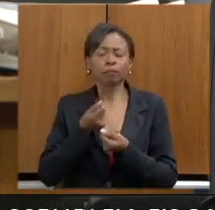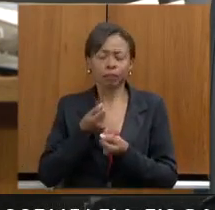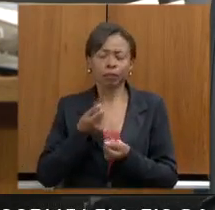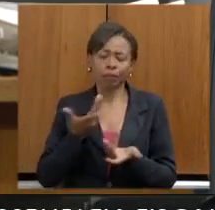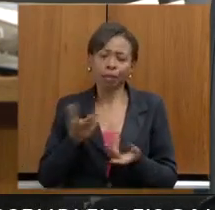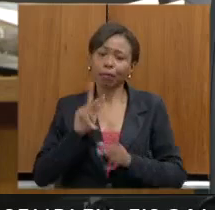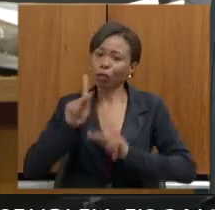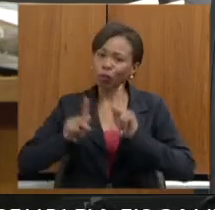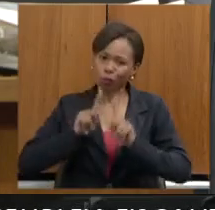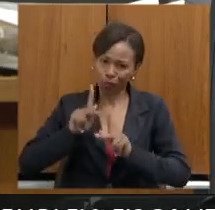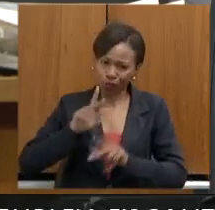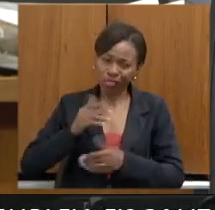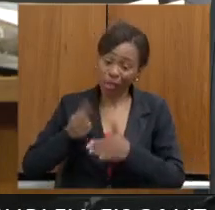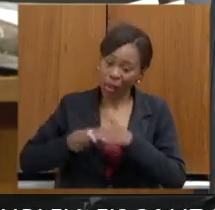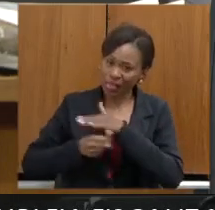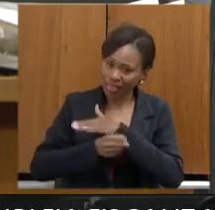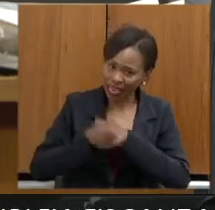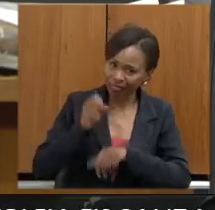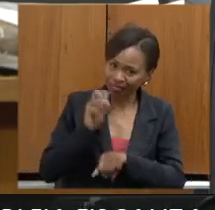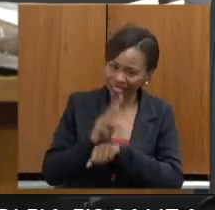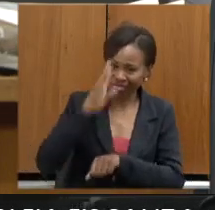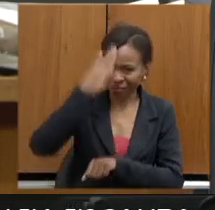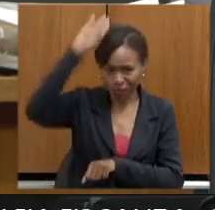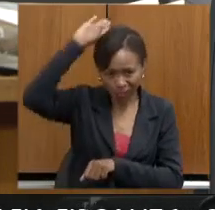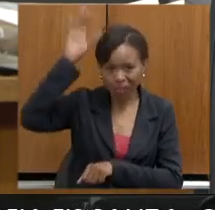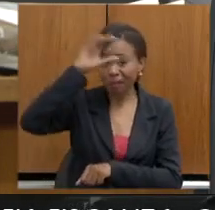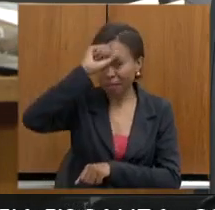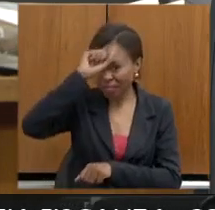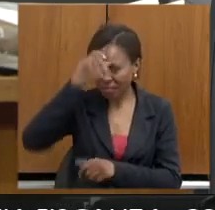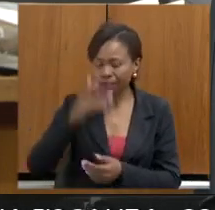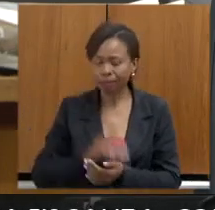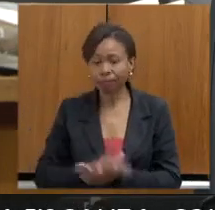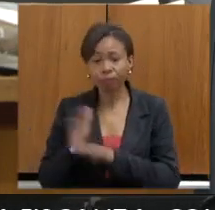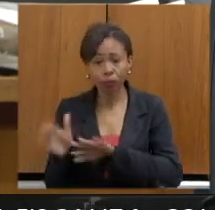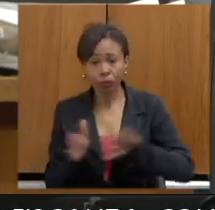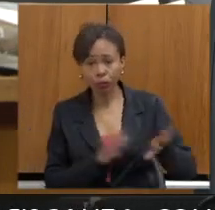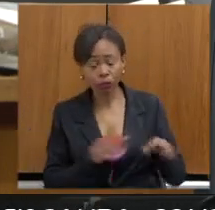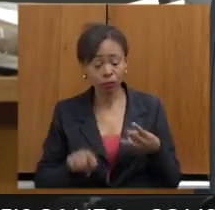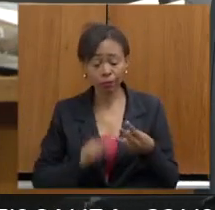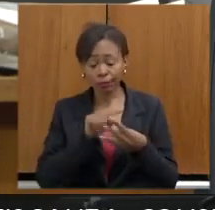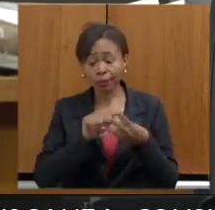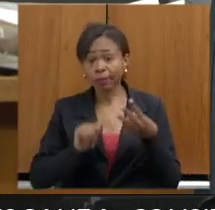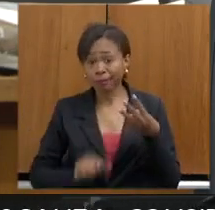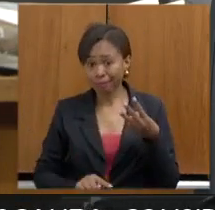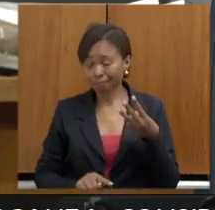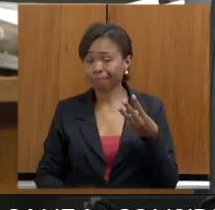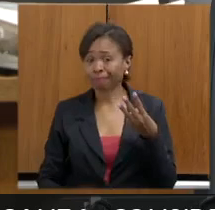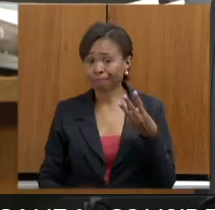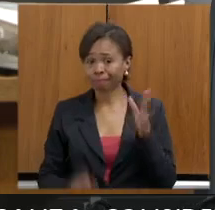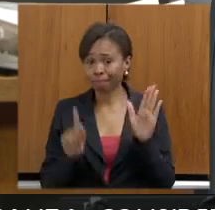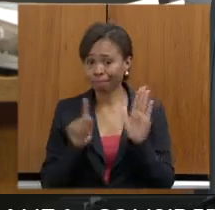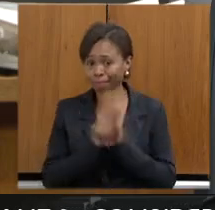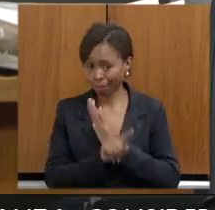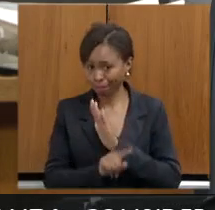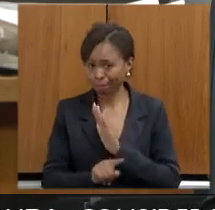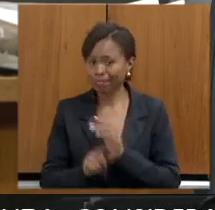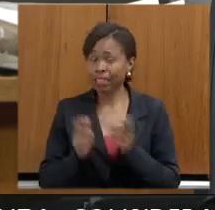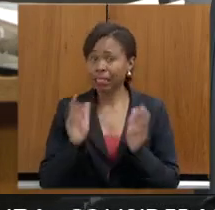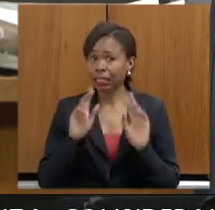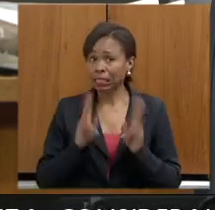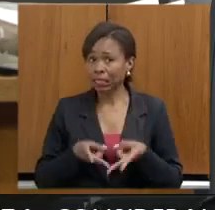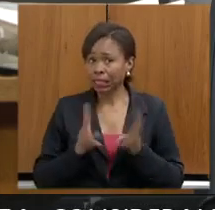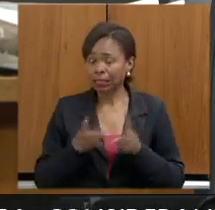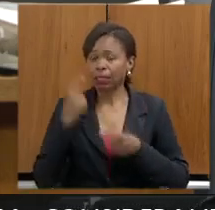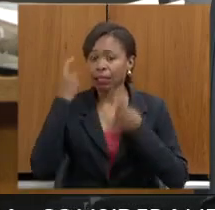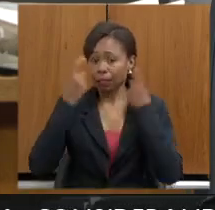mas na verdade eu tenho três perguntas viu Comandante três perguntas de coisa assim que sempre me preocupo né eu estar junto